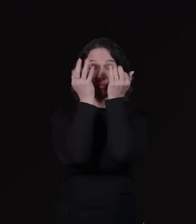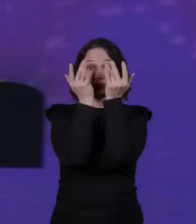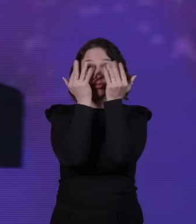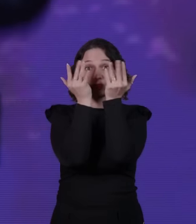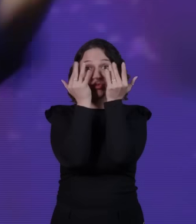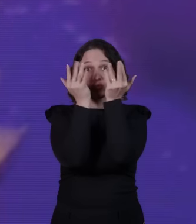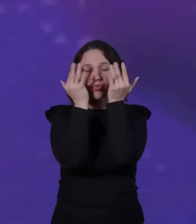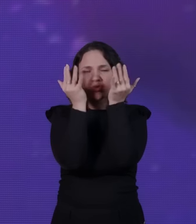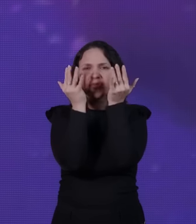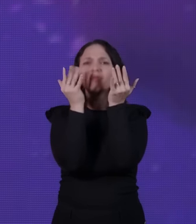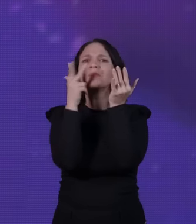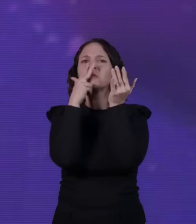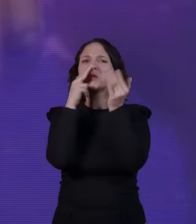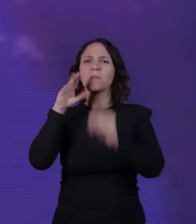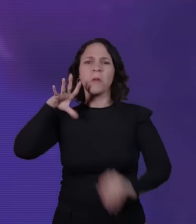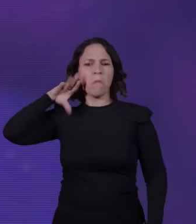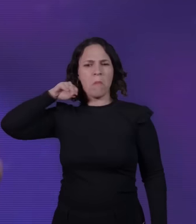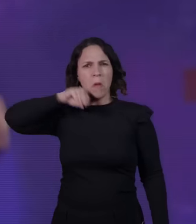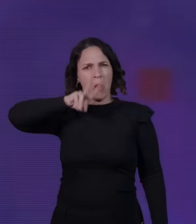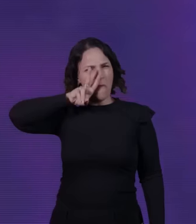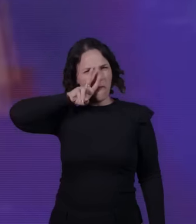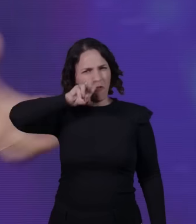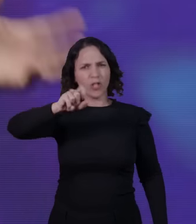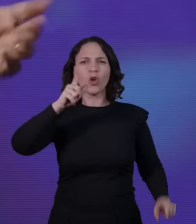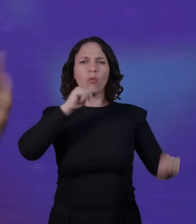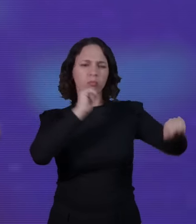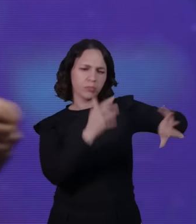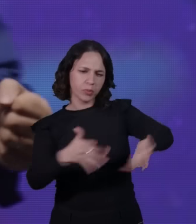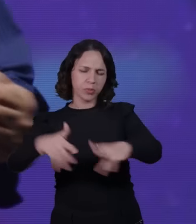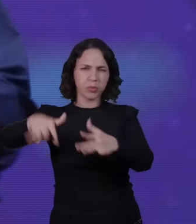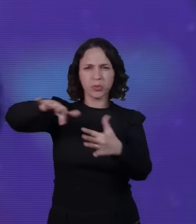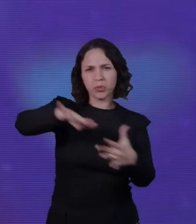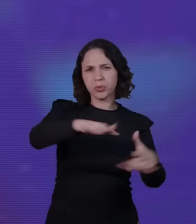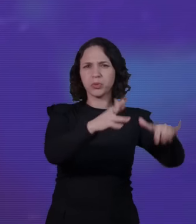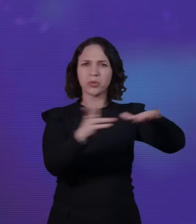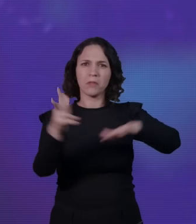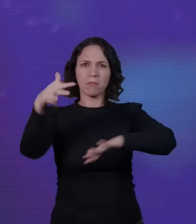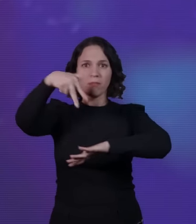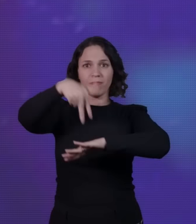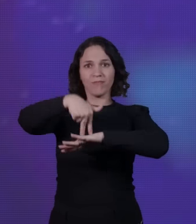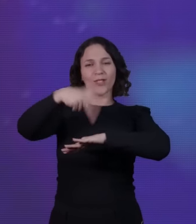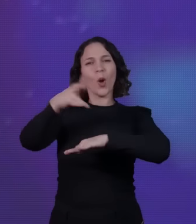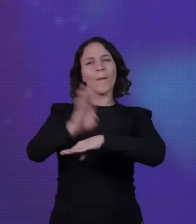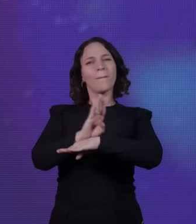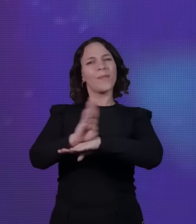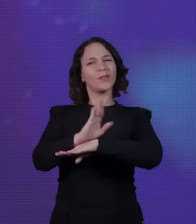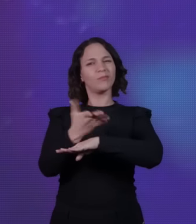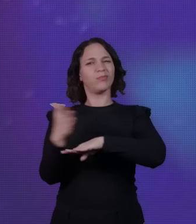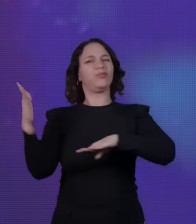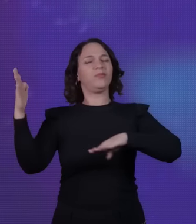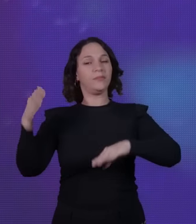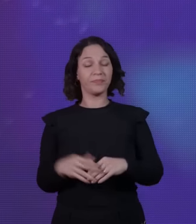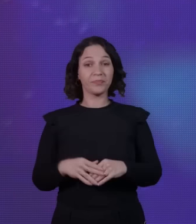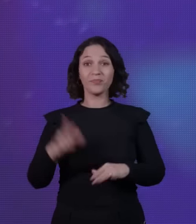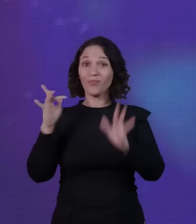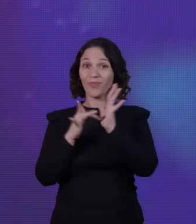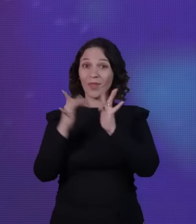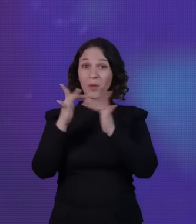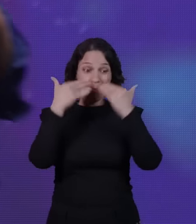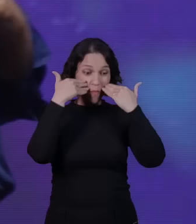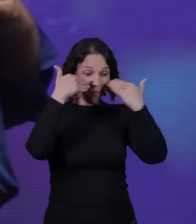como muitas águas, pés como bronze polido. E quando Jesus aparece para ele, ele